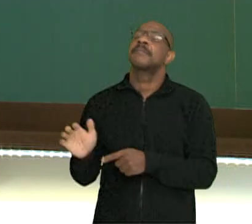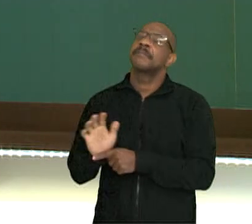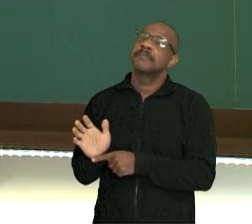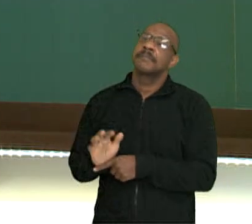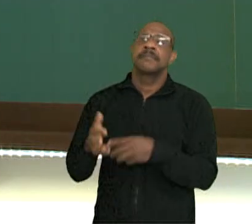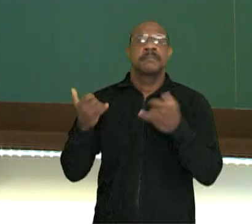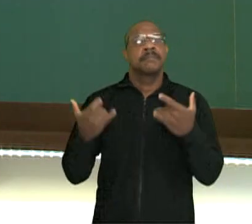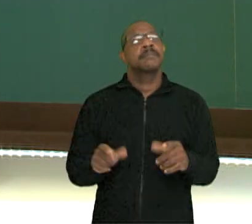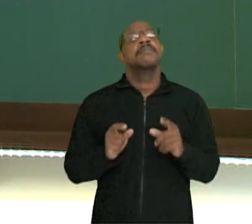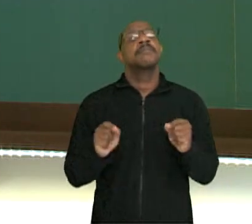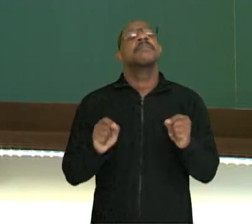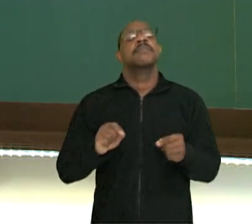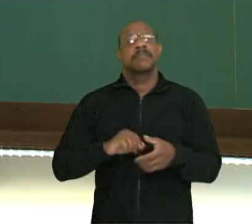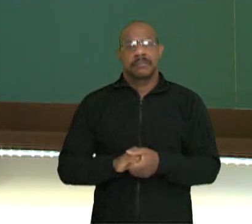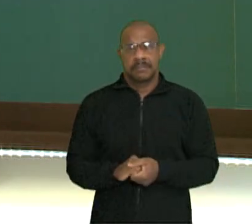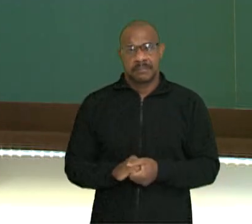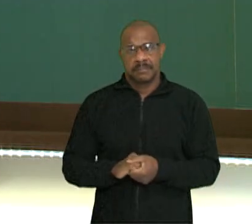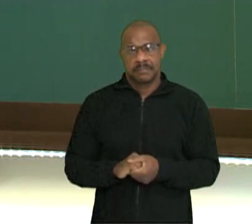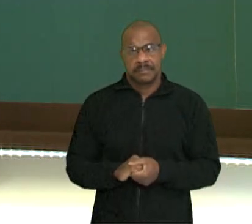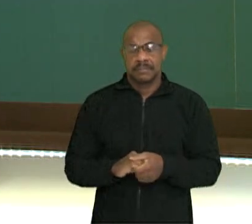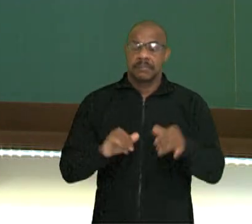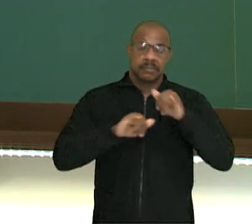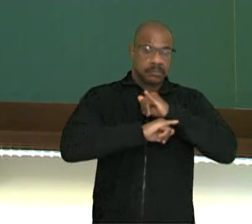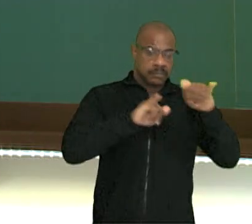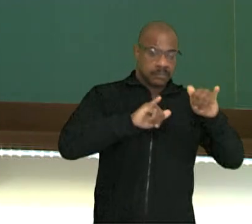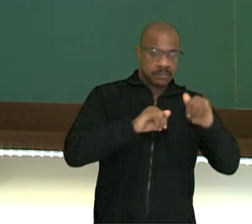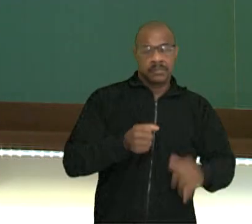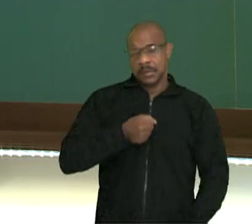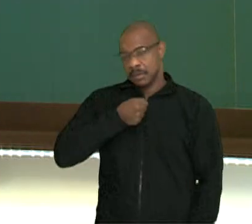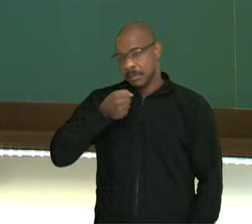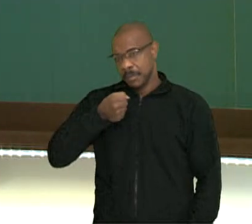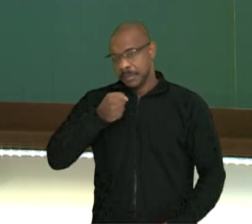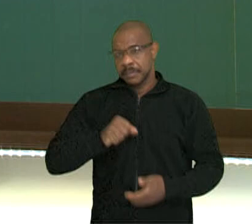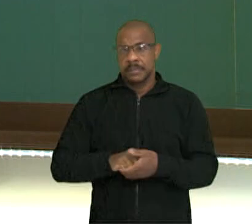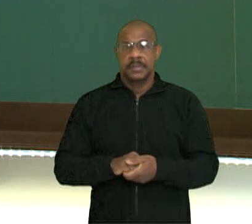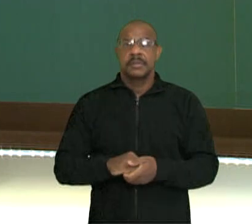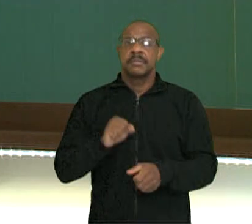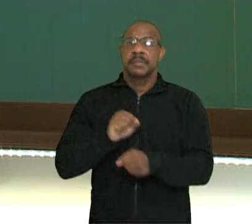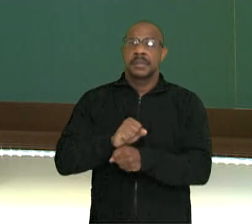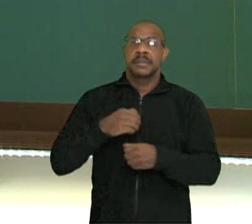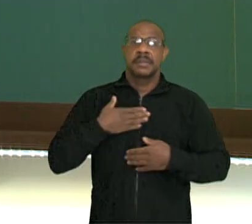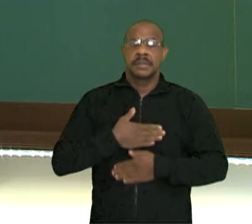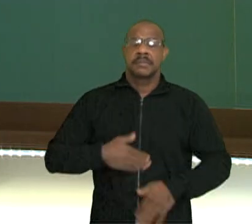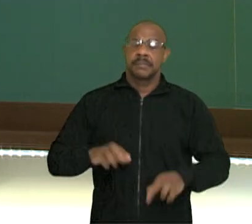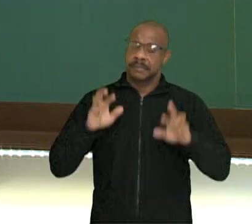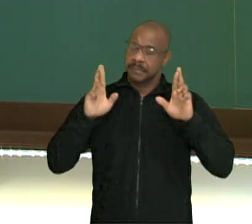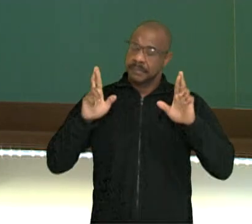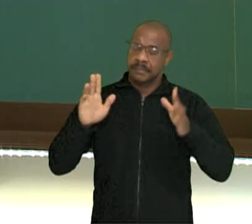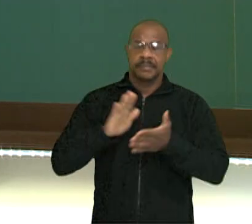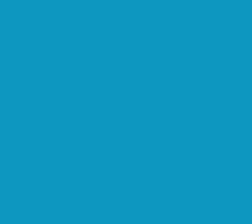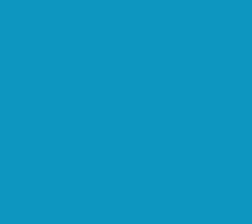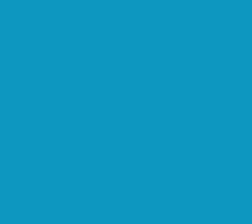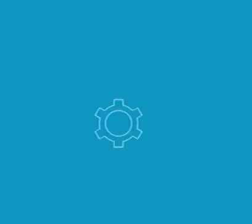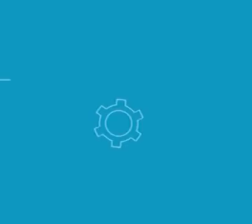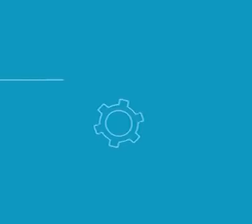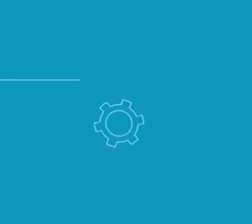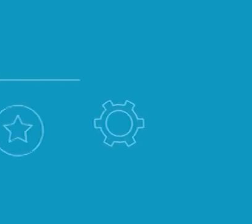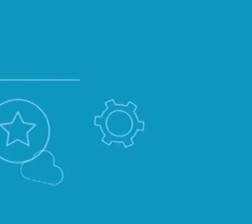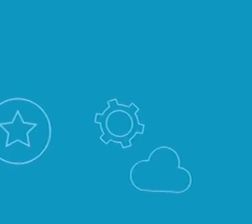vídeo, falamos sobre notícia e reportagem. Espero que vocês tenham gostado e até breve.